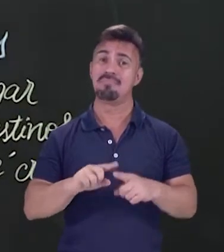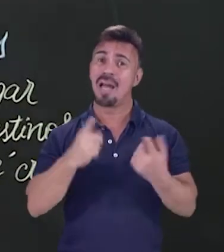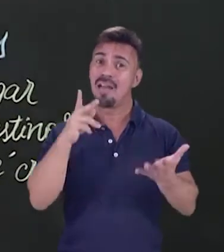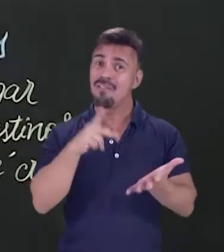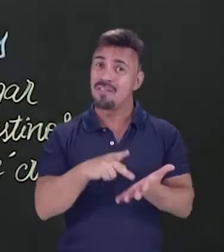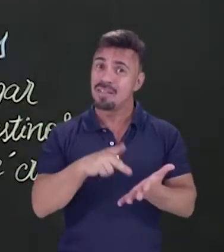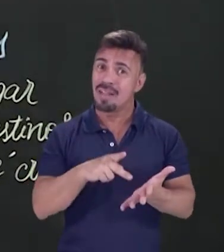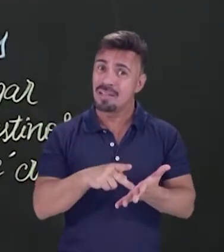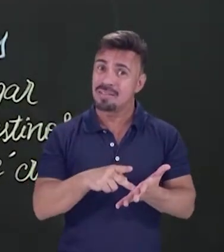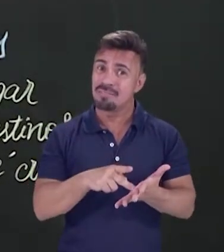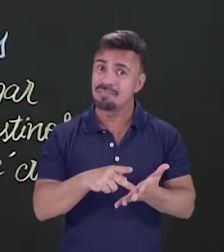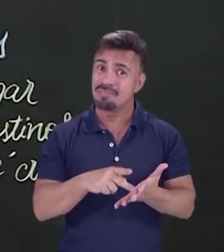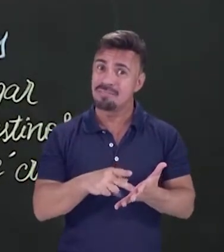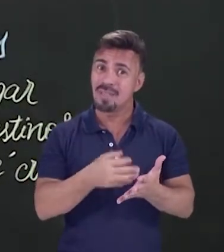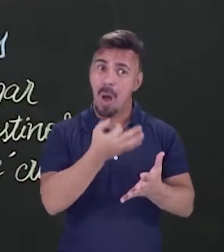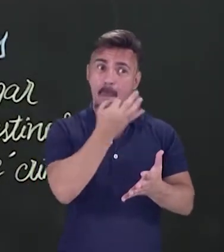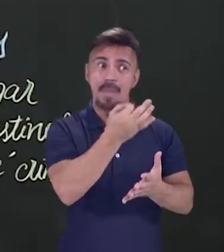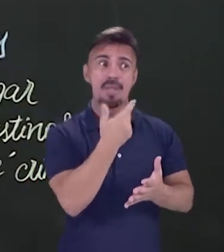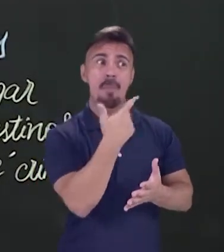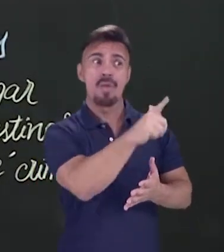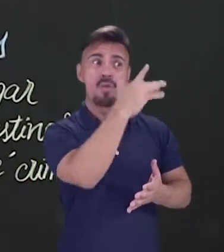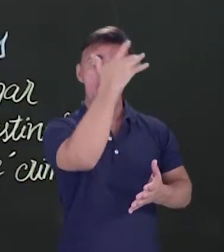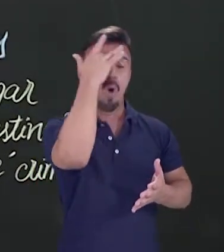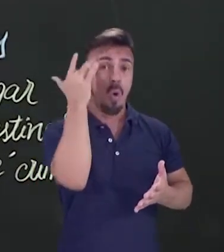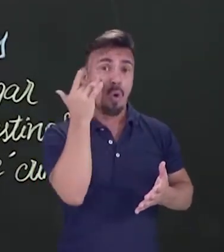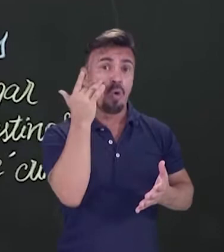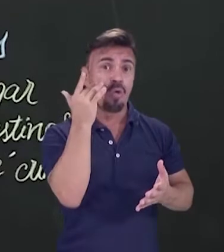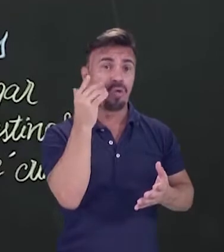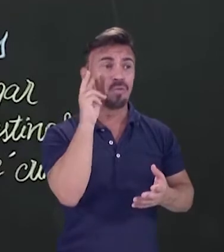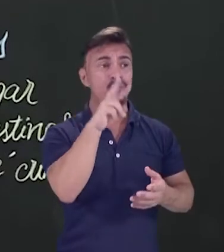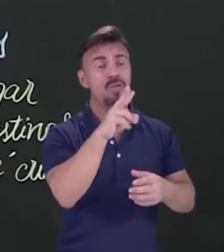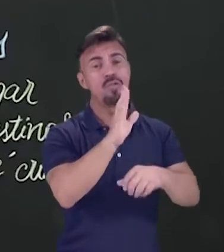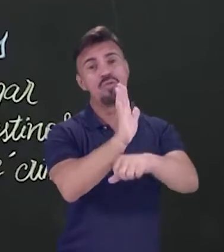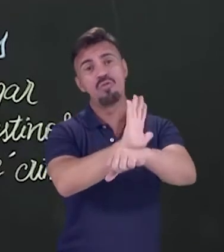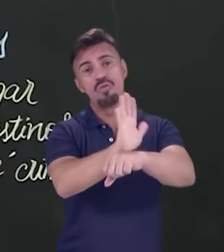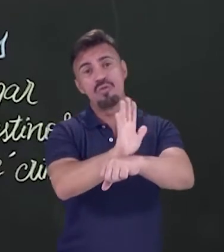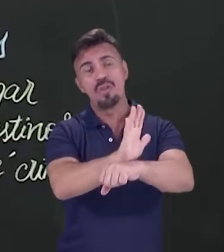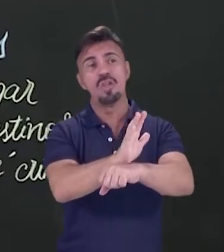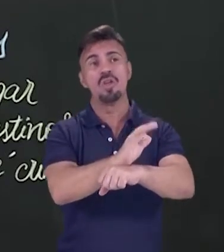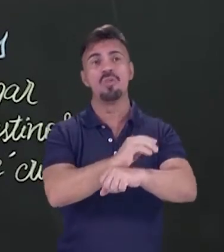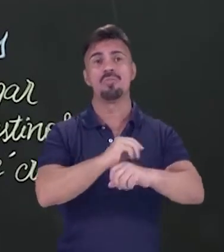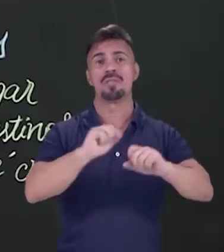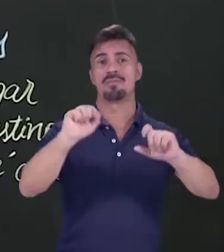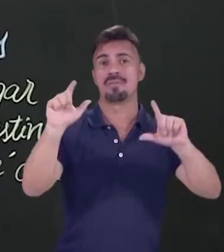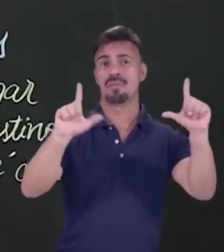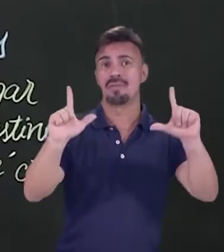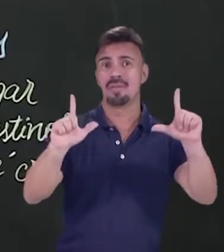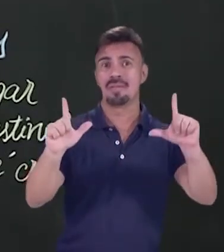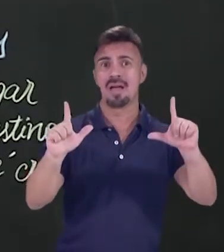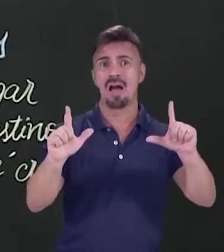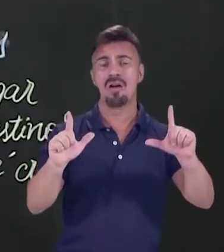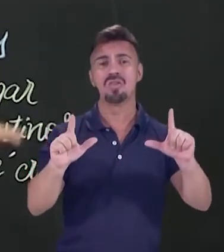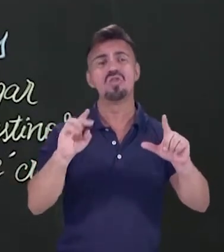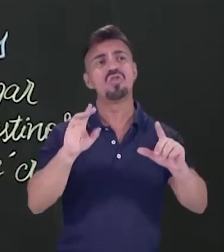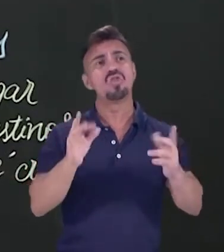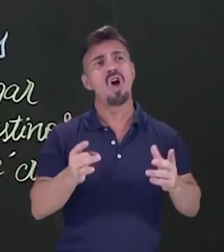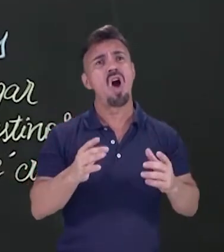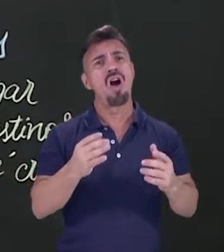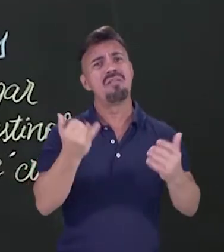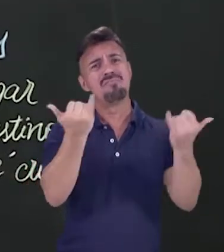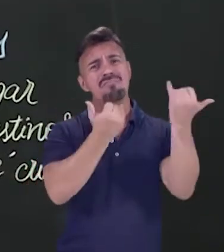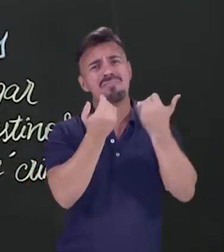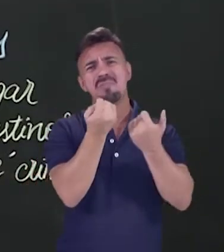verdade. Baseado em uma opinião de outra pessoa, baseado no que você viu em um filme, que você viu num programa de TV, não fique apenas com